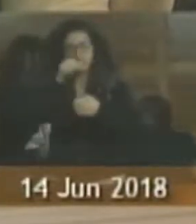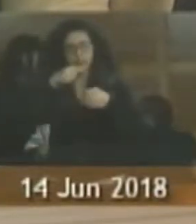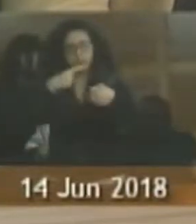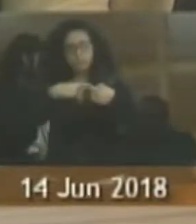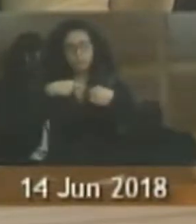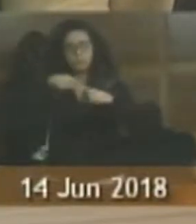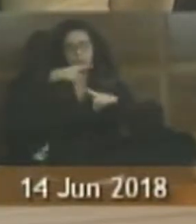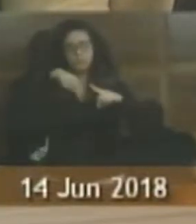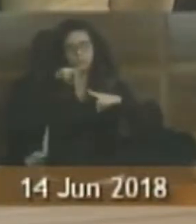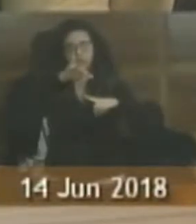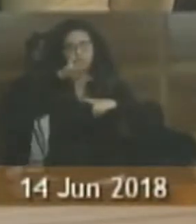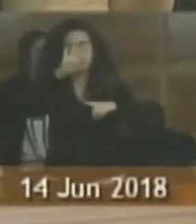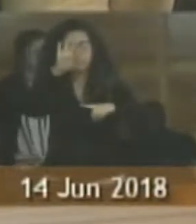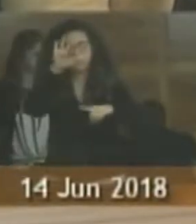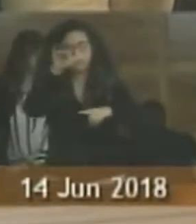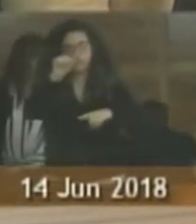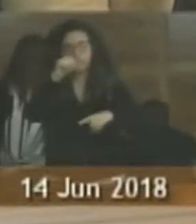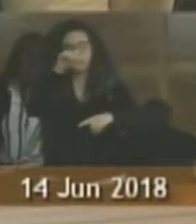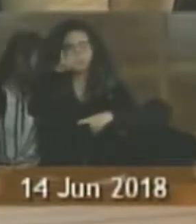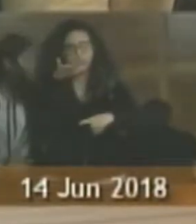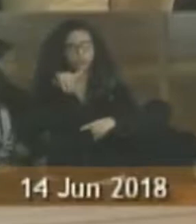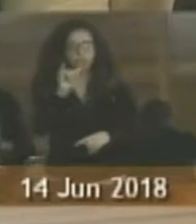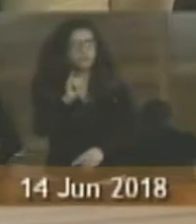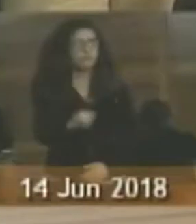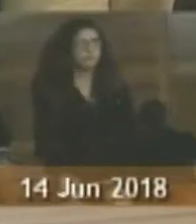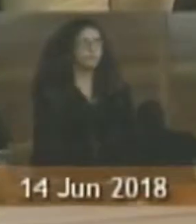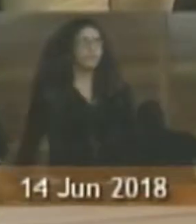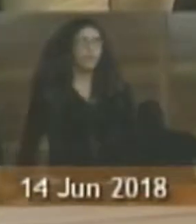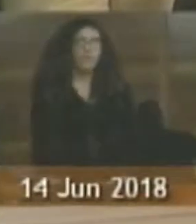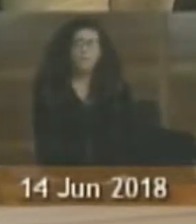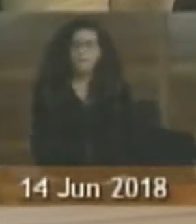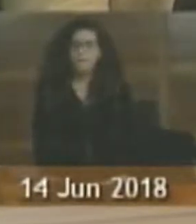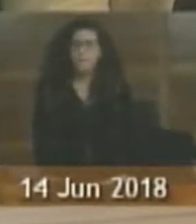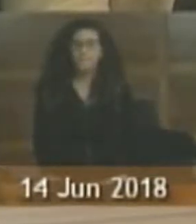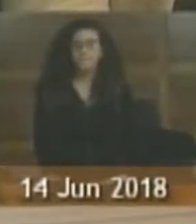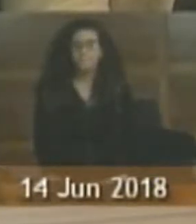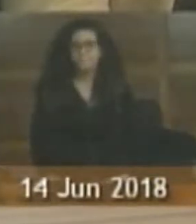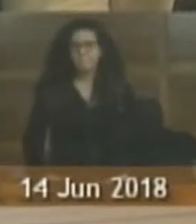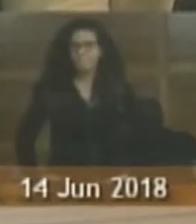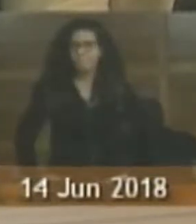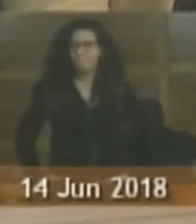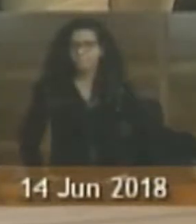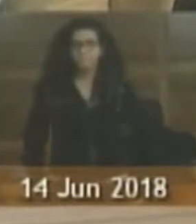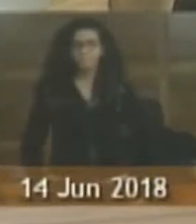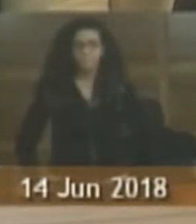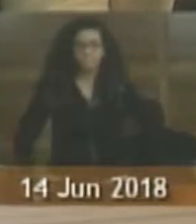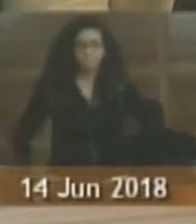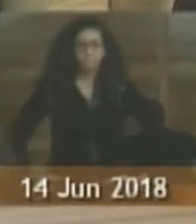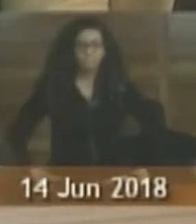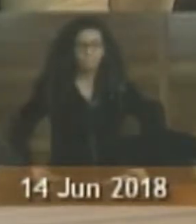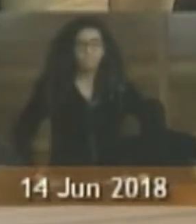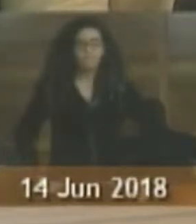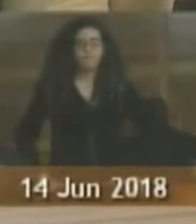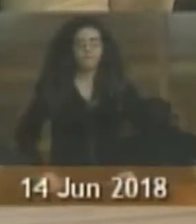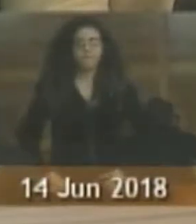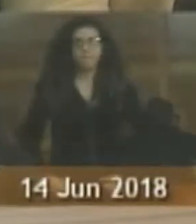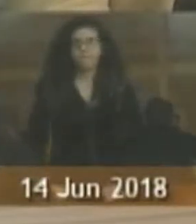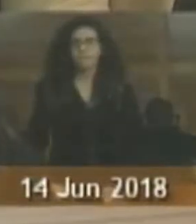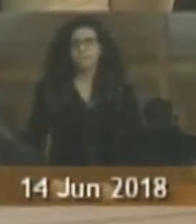Gama, rodovia Procurador Haroldo Fernandes Duarte, BR-101, quilômetro 501, bairro Santa Rita do